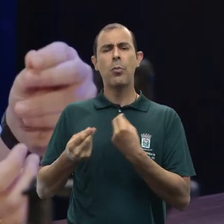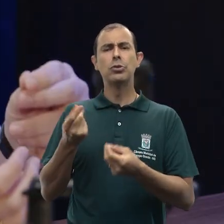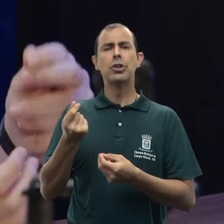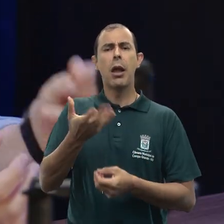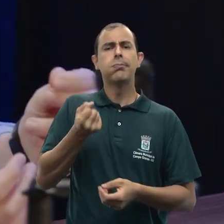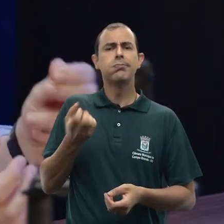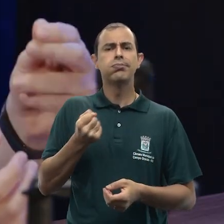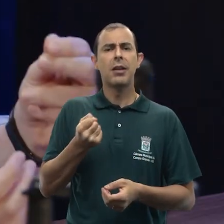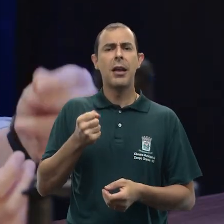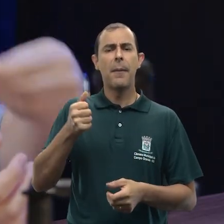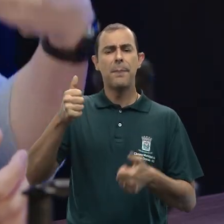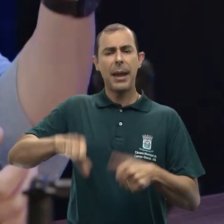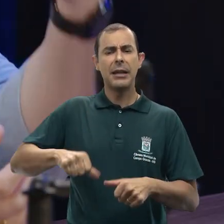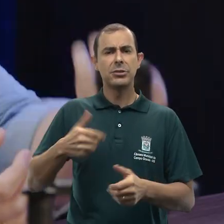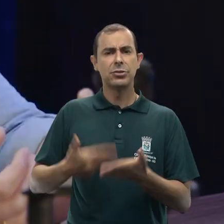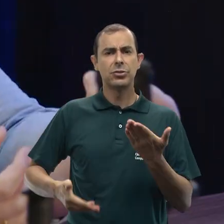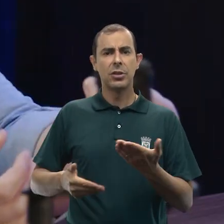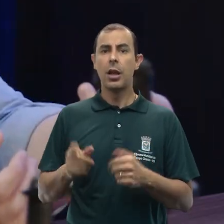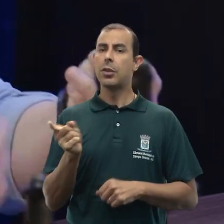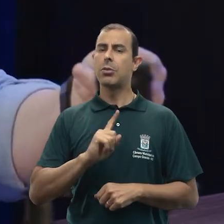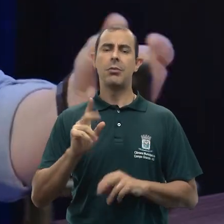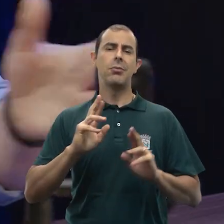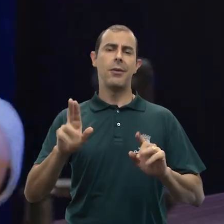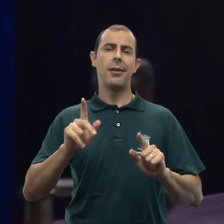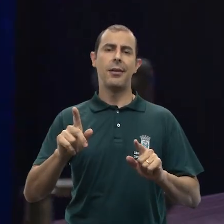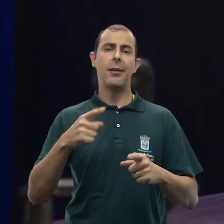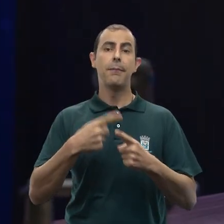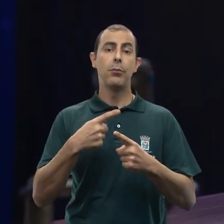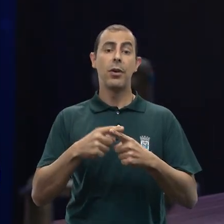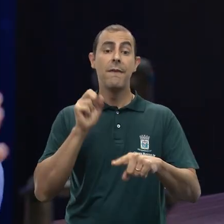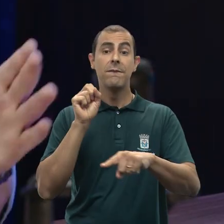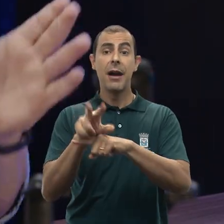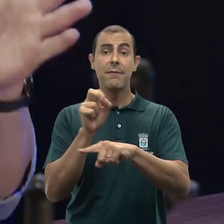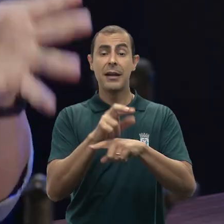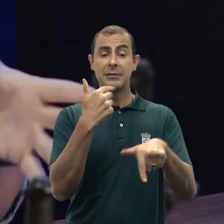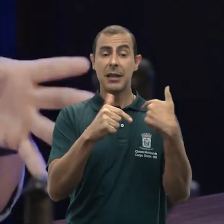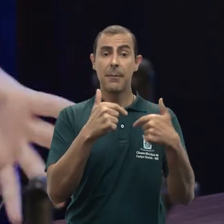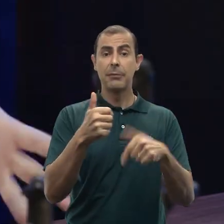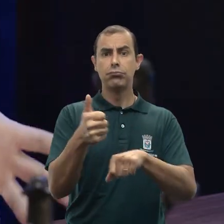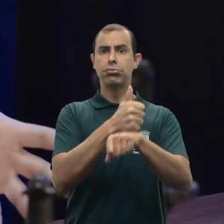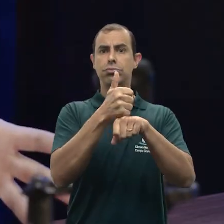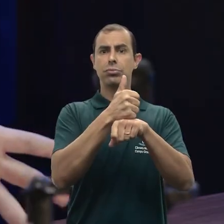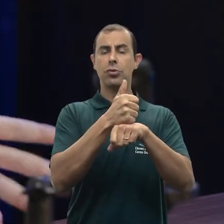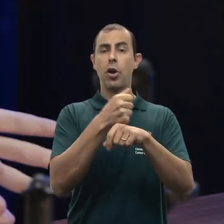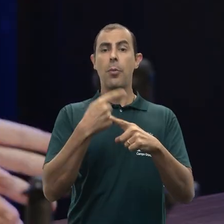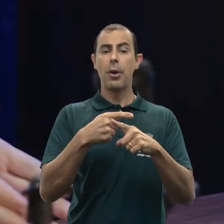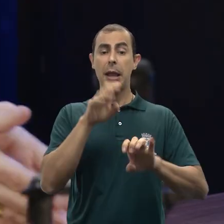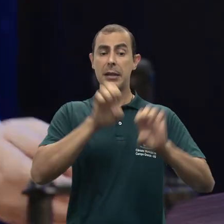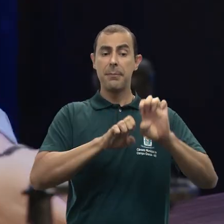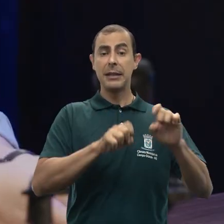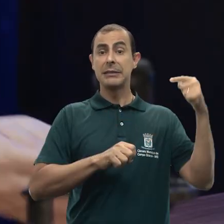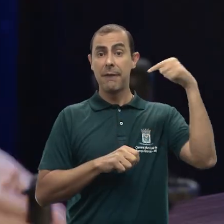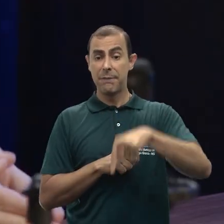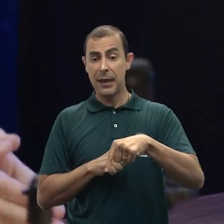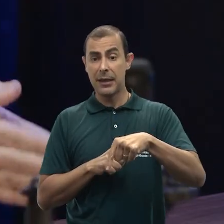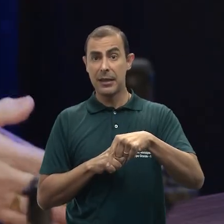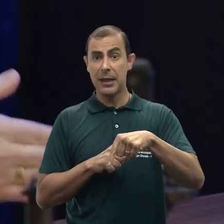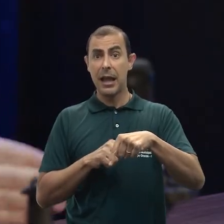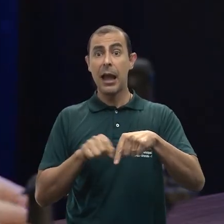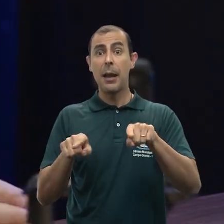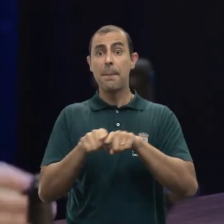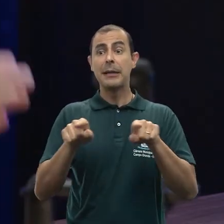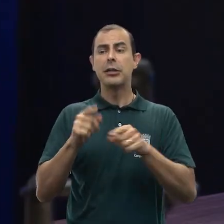isso vai gerar empregos com mais qualidade. Senão as empresas vão vir e os nossos jovens vão trabalhar apenas